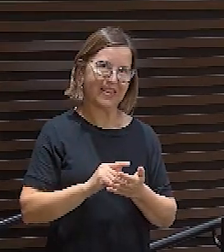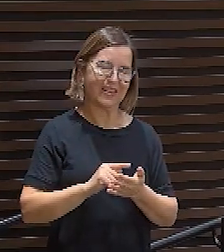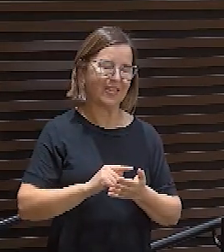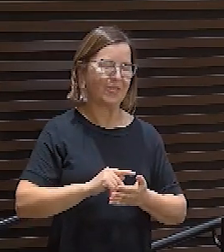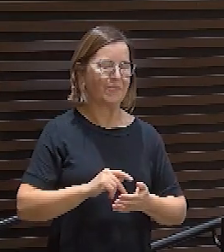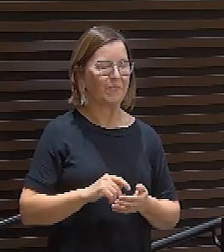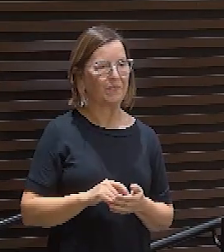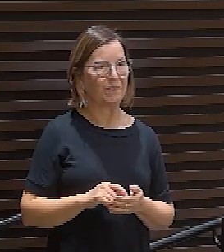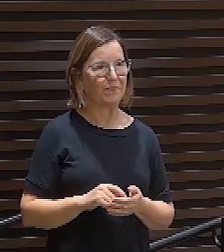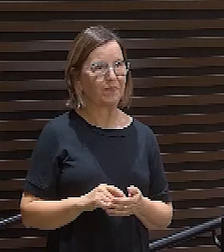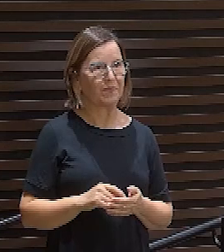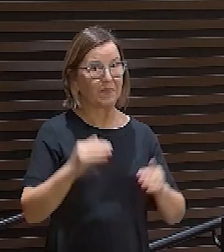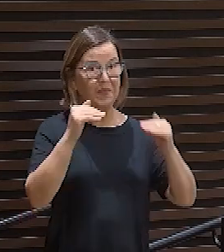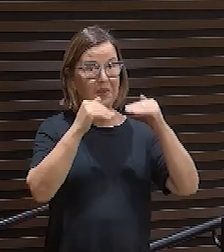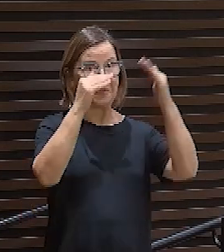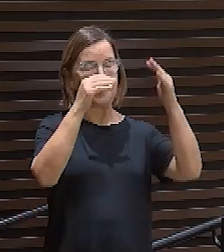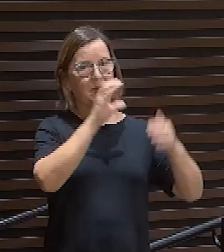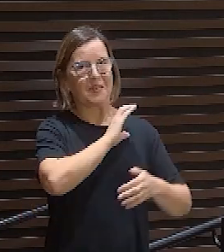Cristo